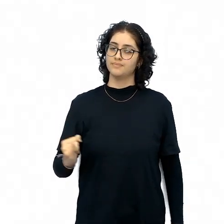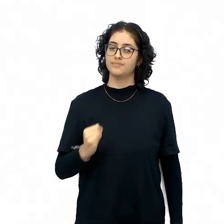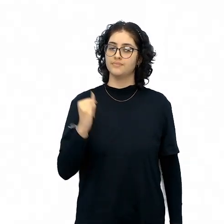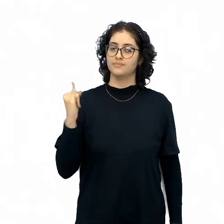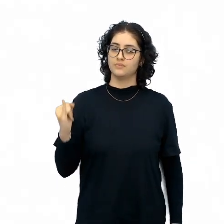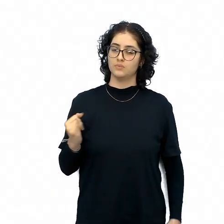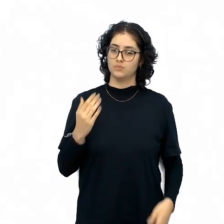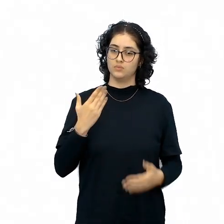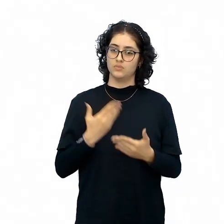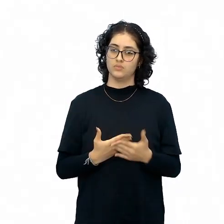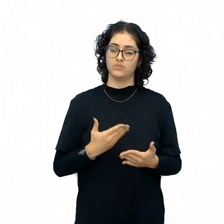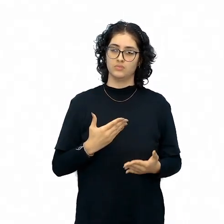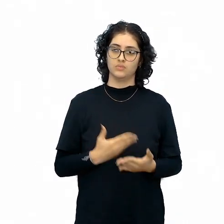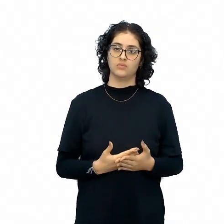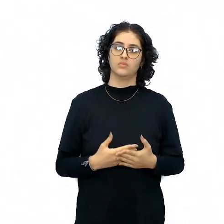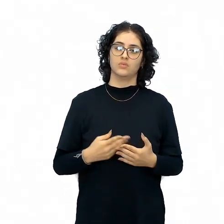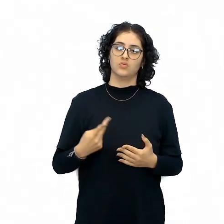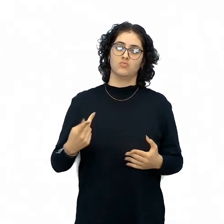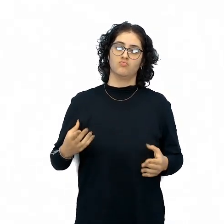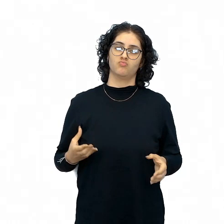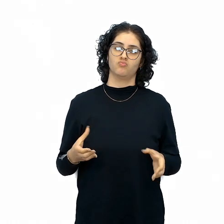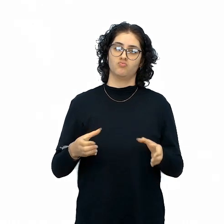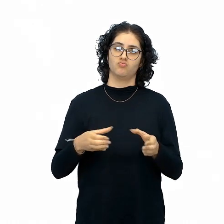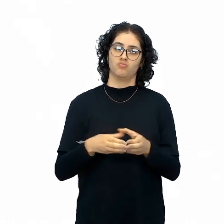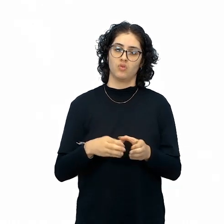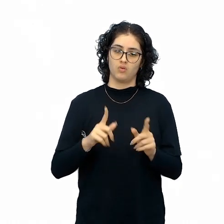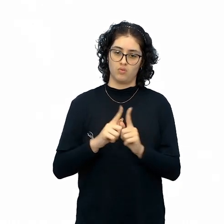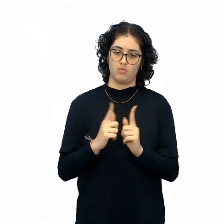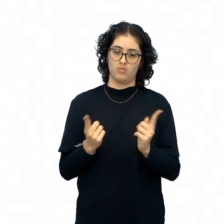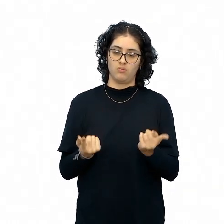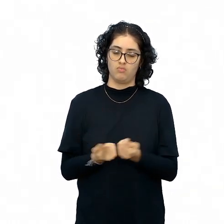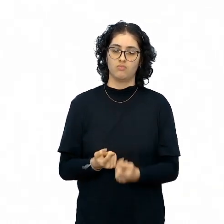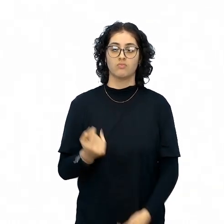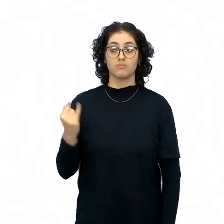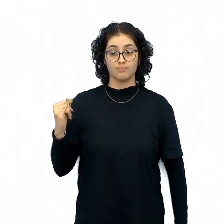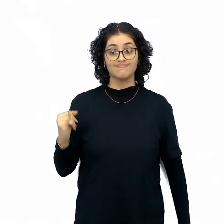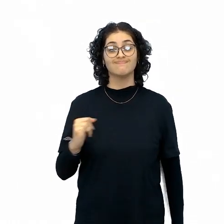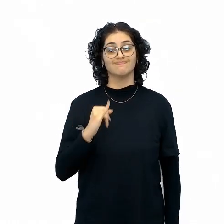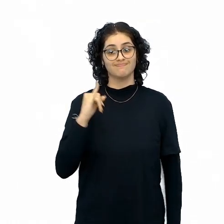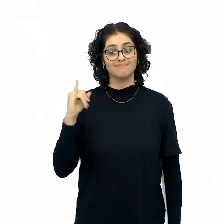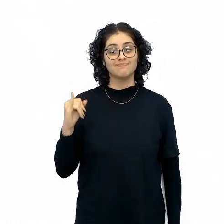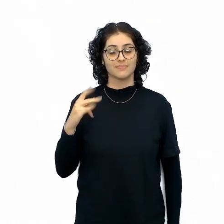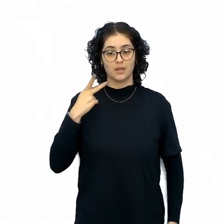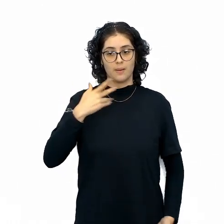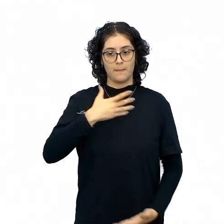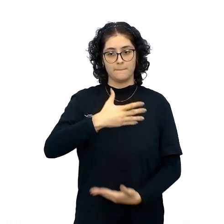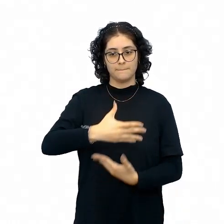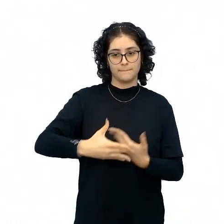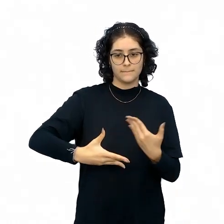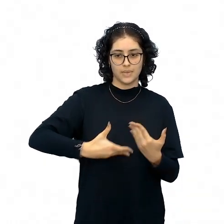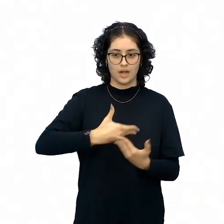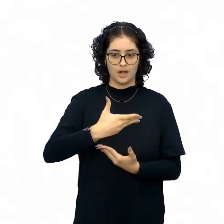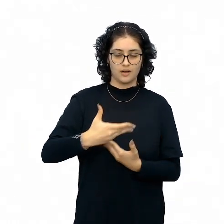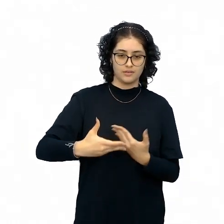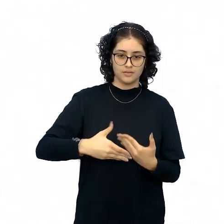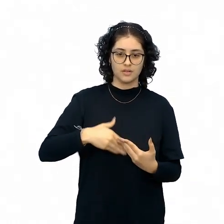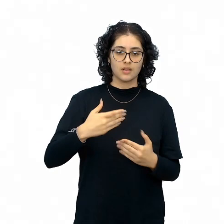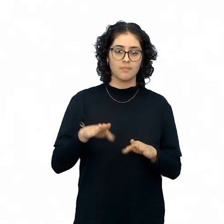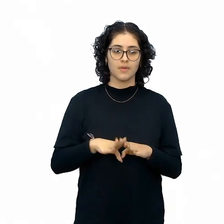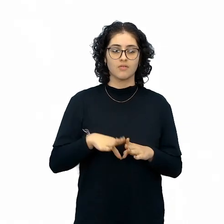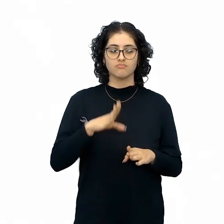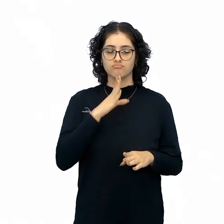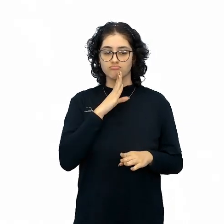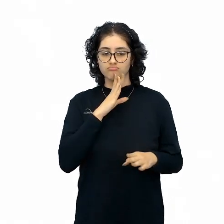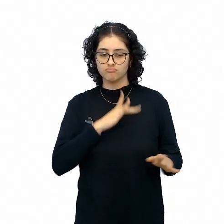do trabalho colaborativo, da formação dos grupos colaborativos e do envolvimento das outras áreas de